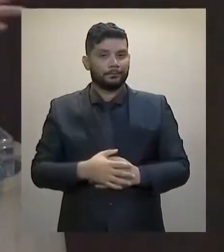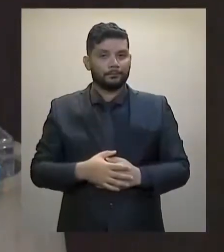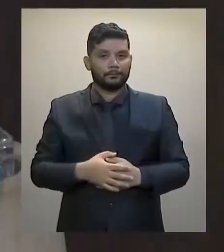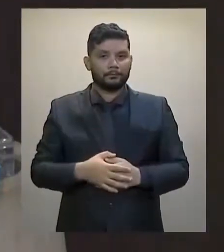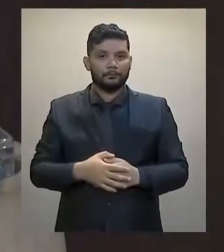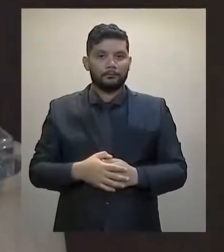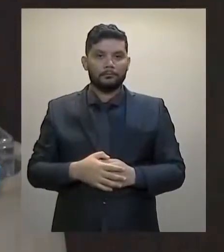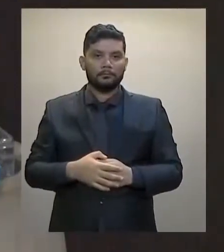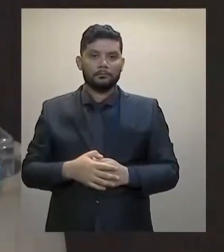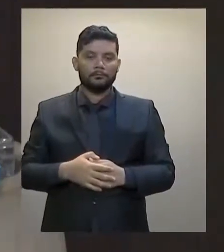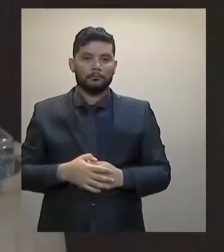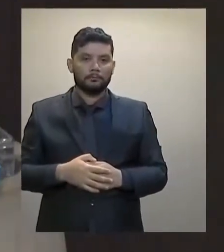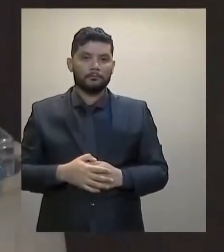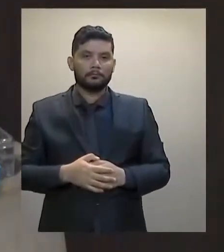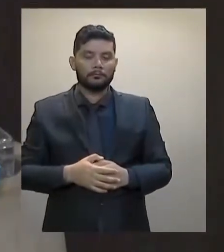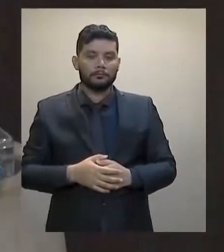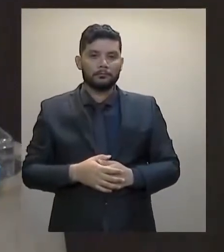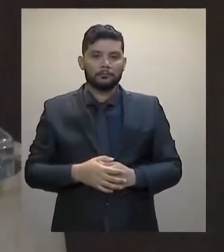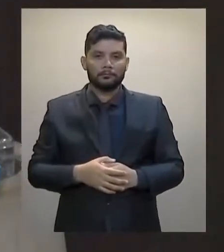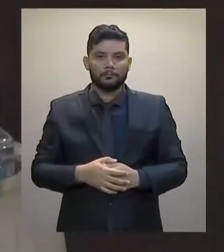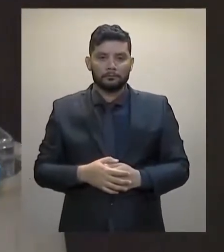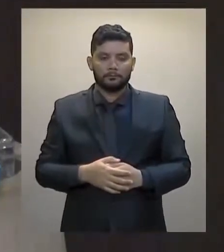tinham que ser acolhidas.